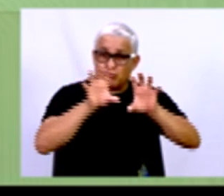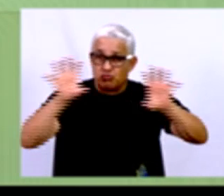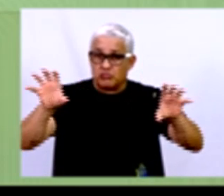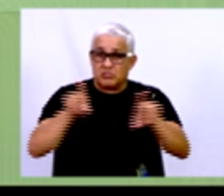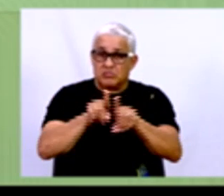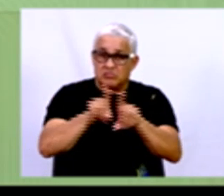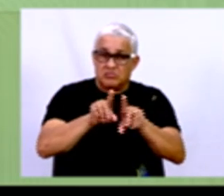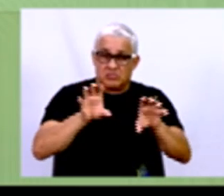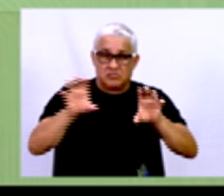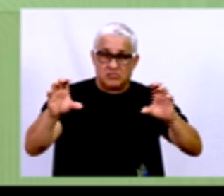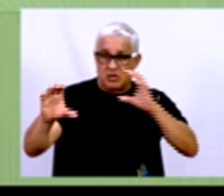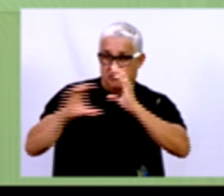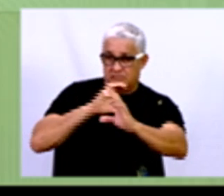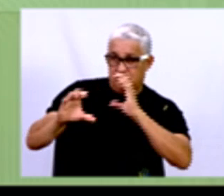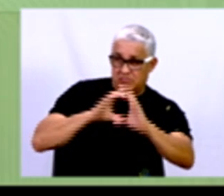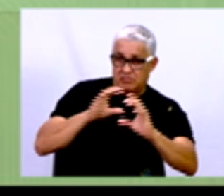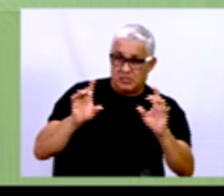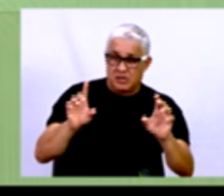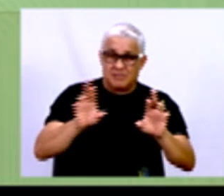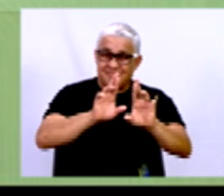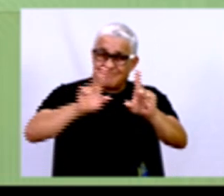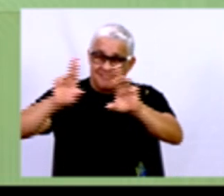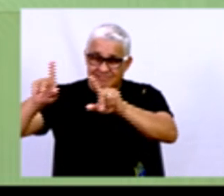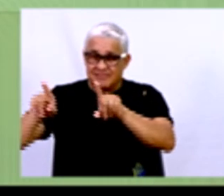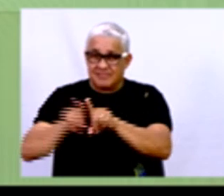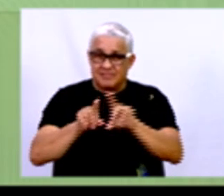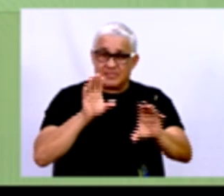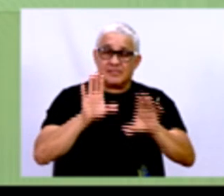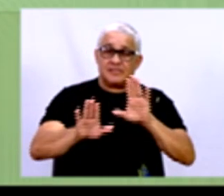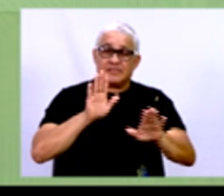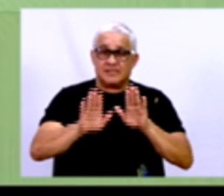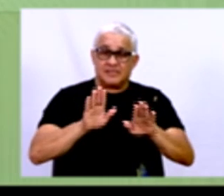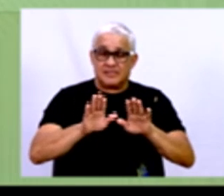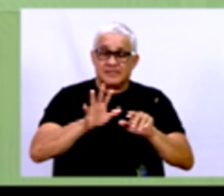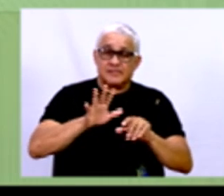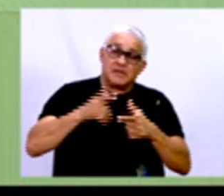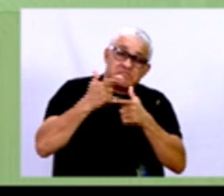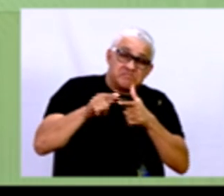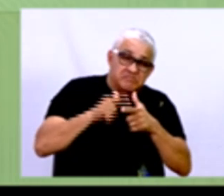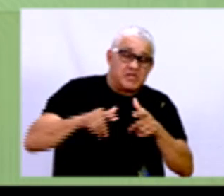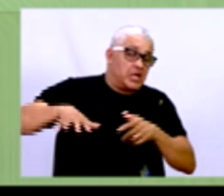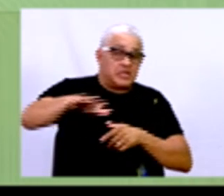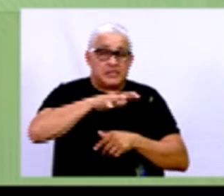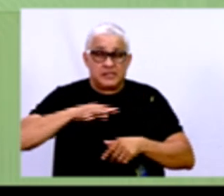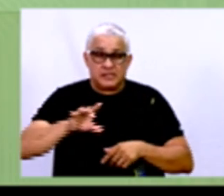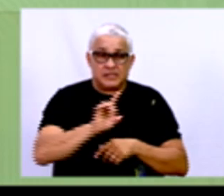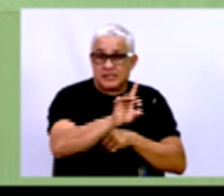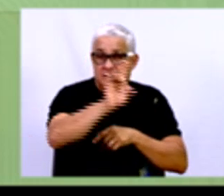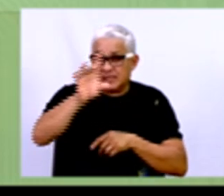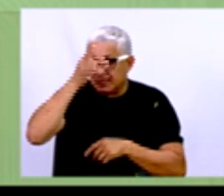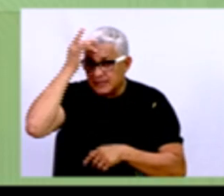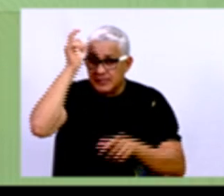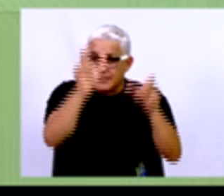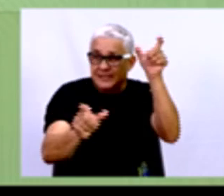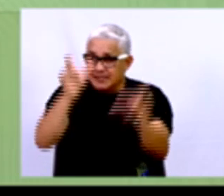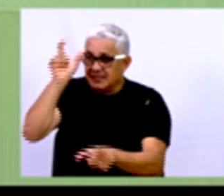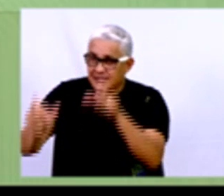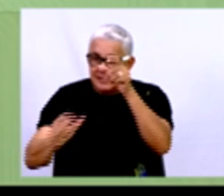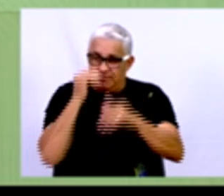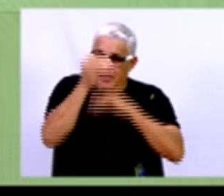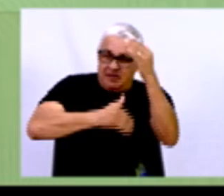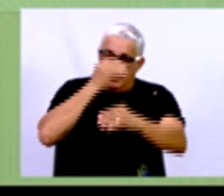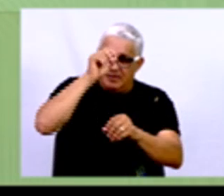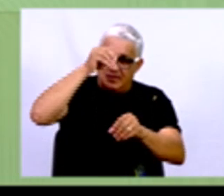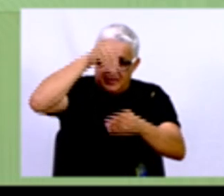desse ato comunicativo, vai depender também das situações e dos papéis que cada interlocutor vai desenvolver dentro